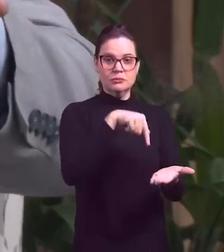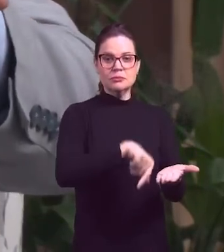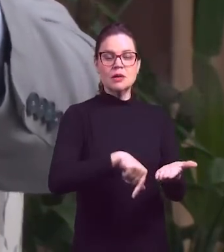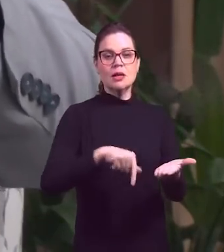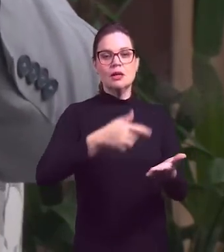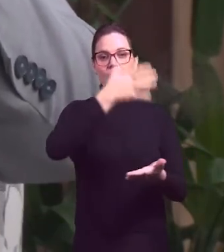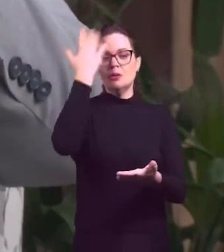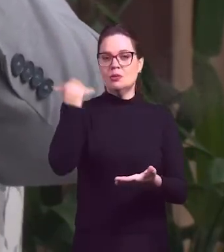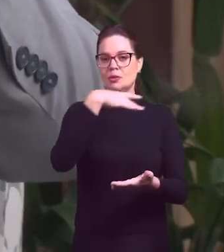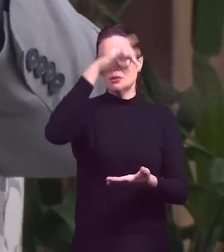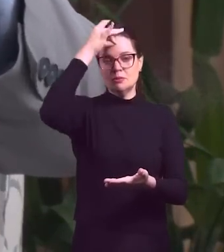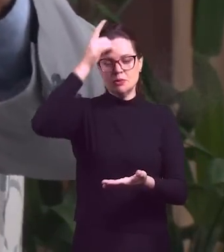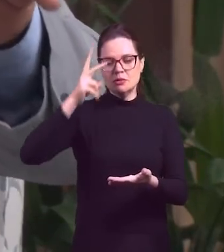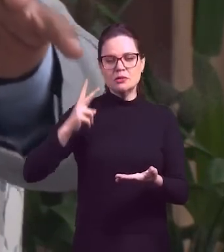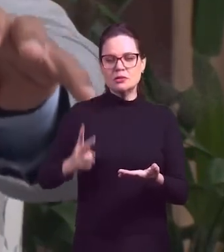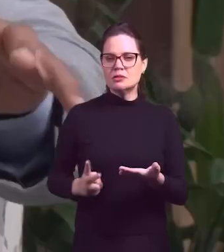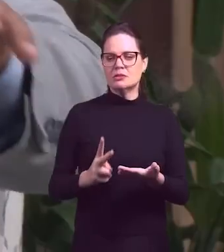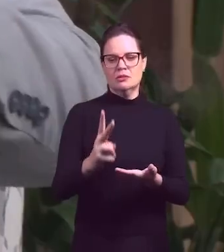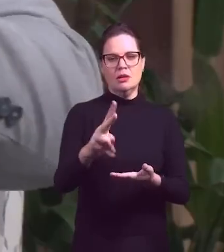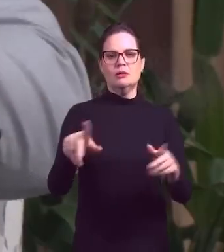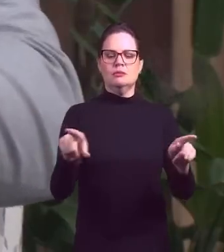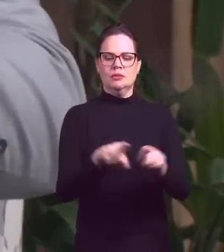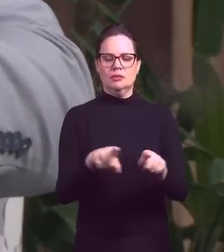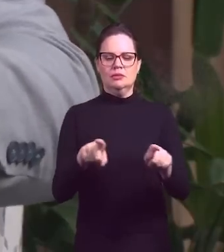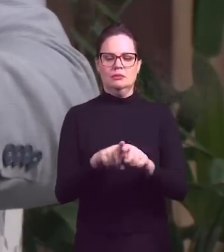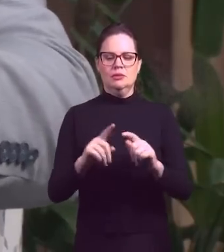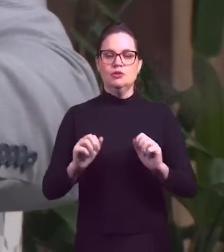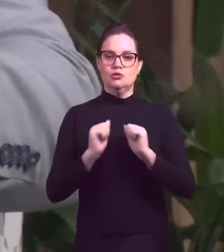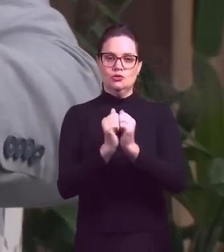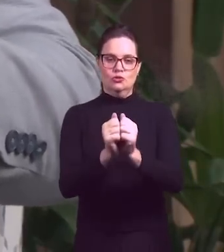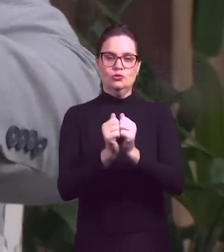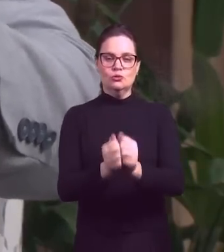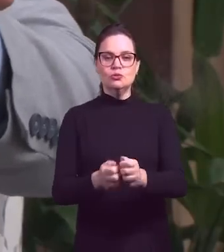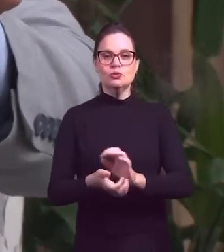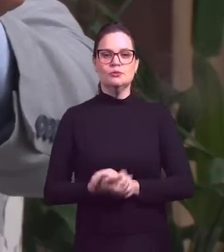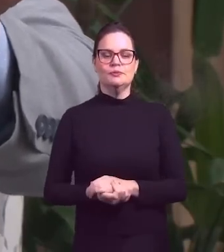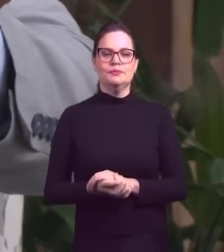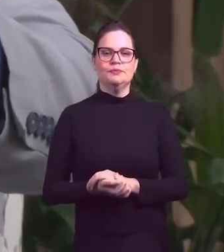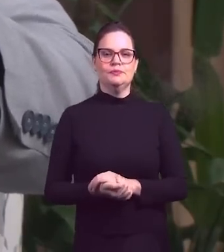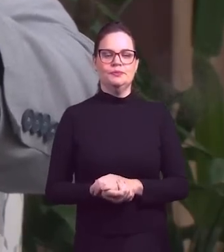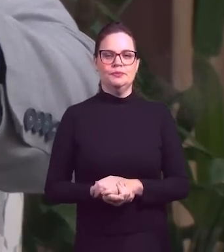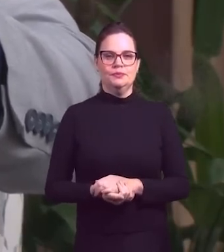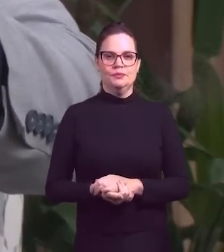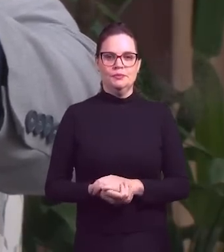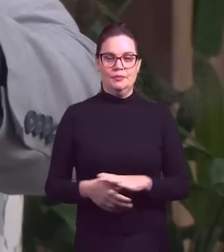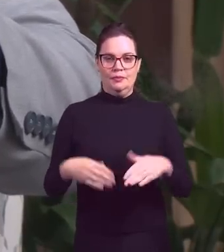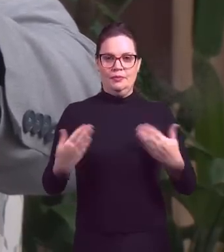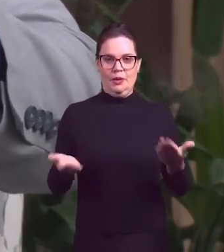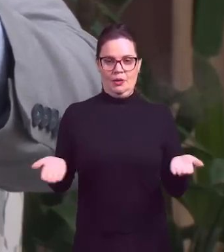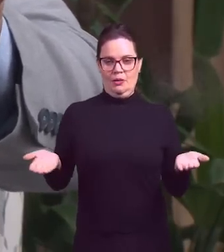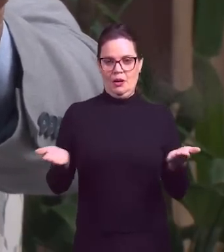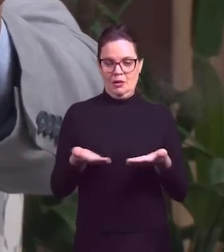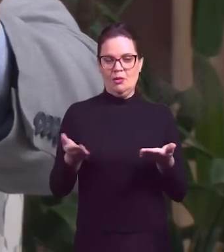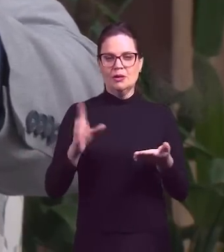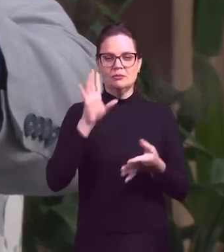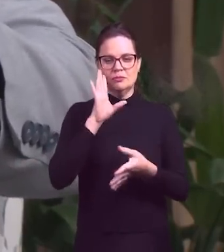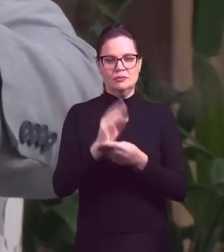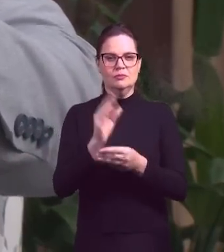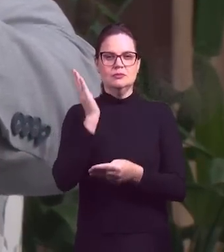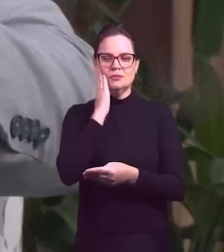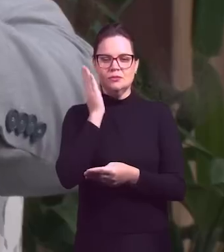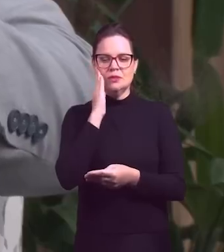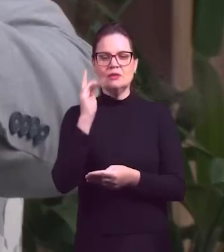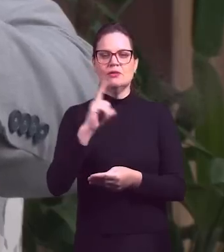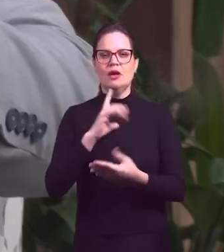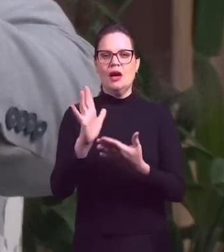Santo estava pontualmente sendo, não é isso? Então, nós vamos aqui, através da revelação da